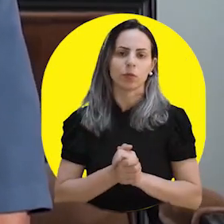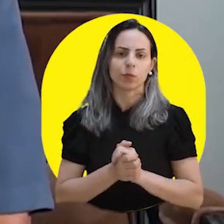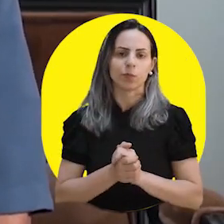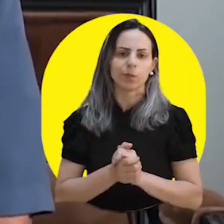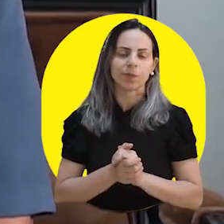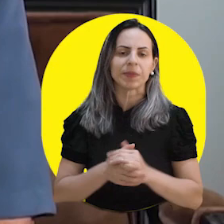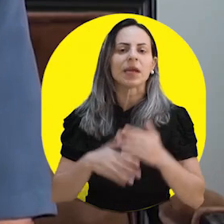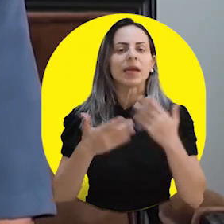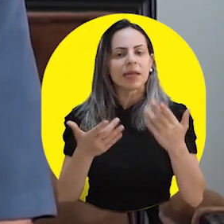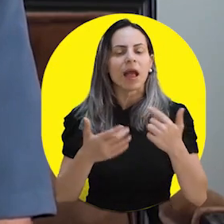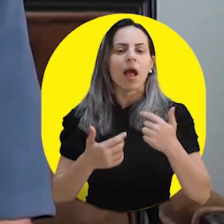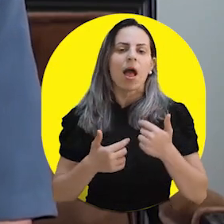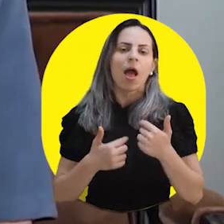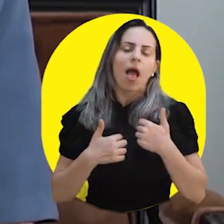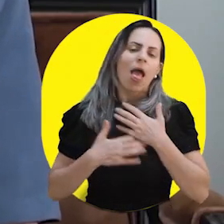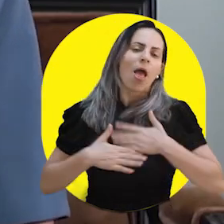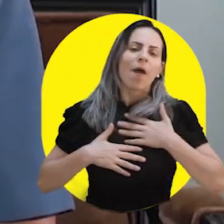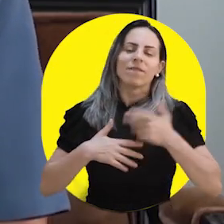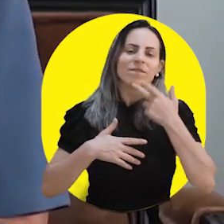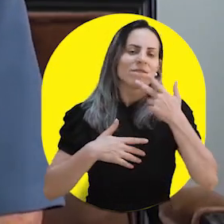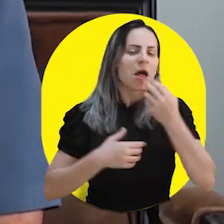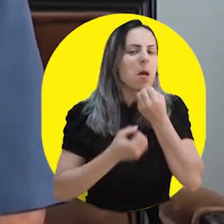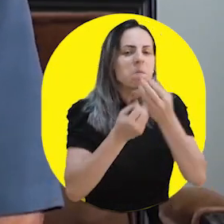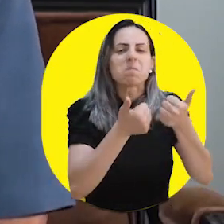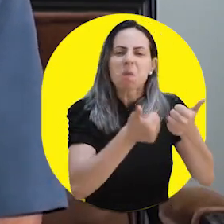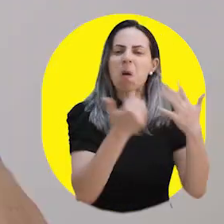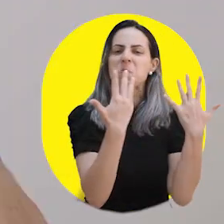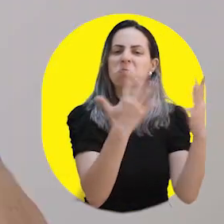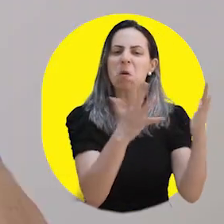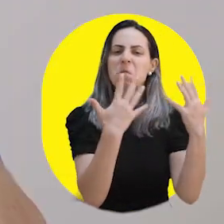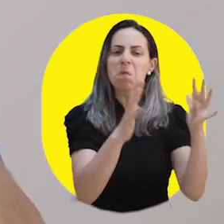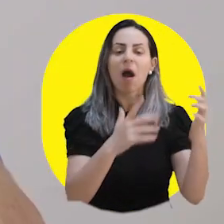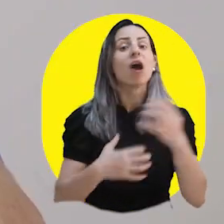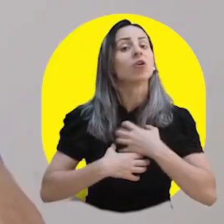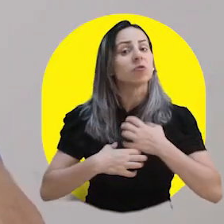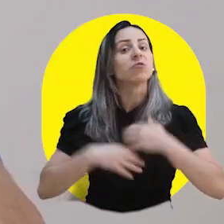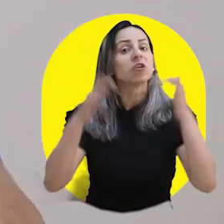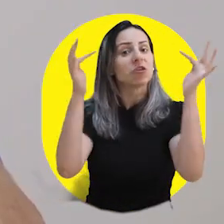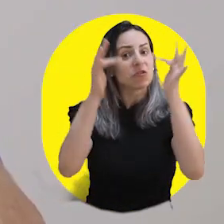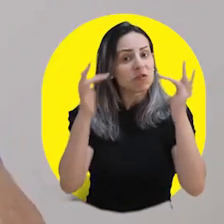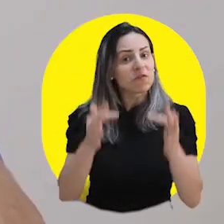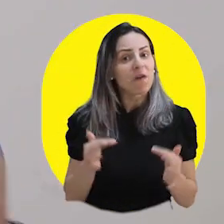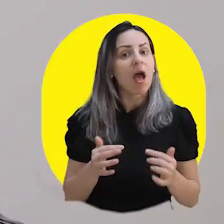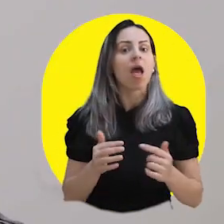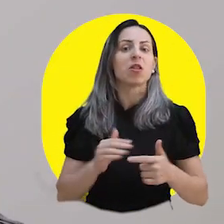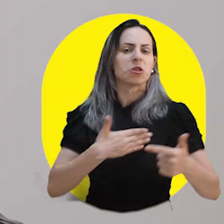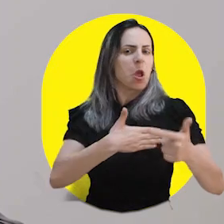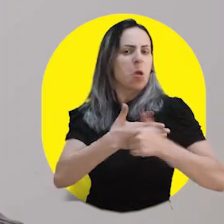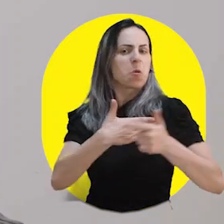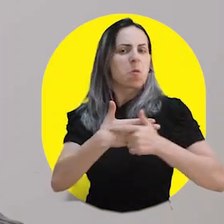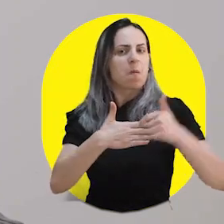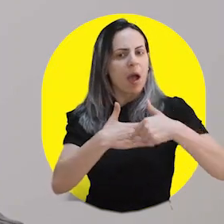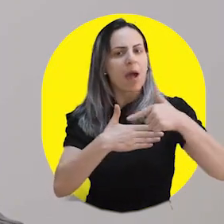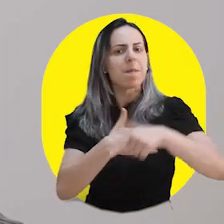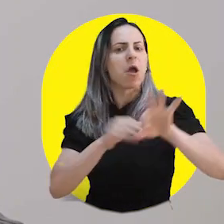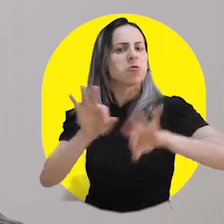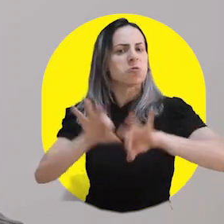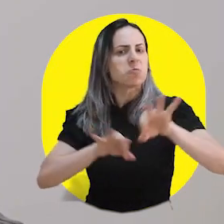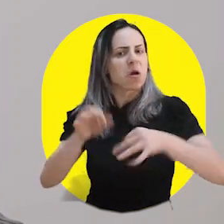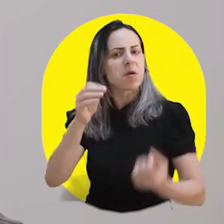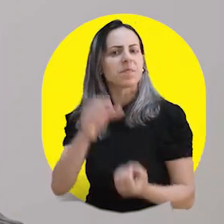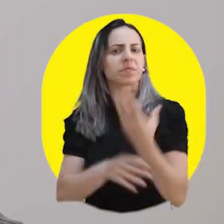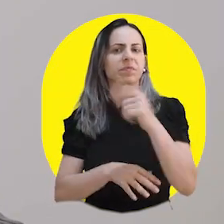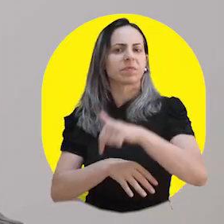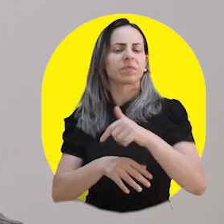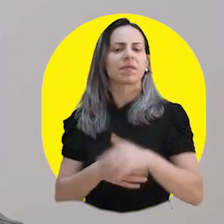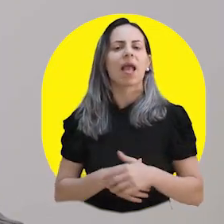também depois disso, sabe? Então, eu só tenho a elogiar. Me deixa feliz isso, saber que aproveitou e cumpriu o papel